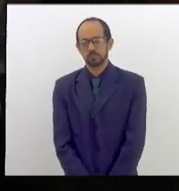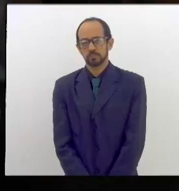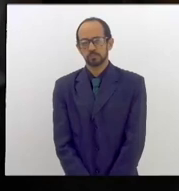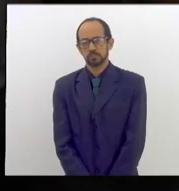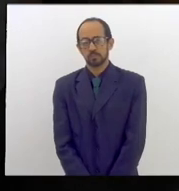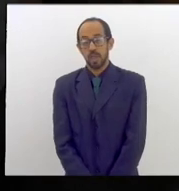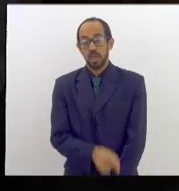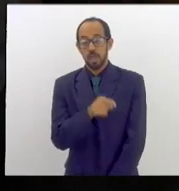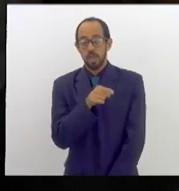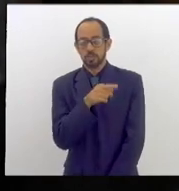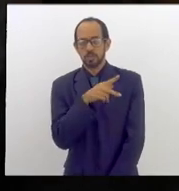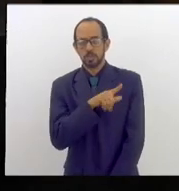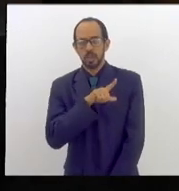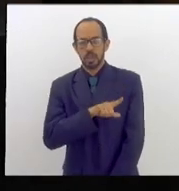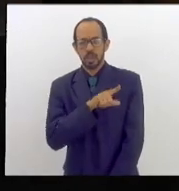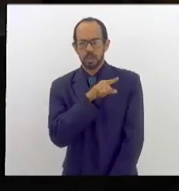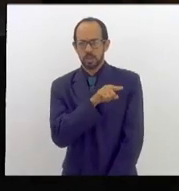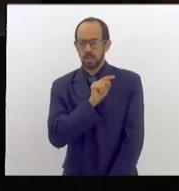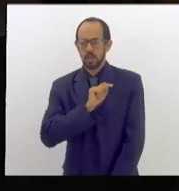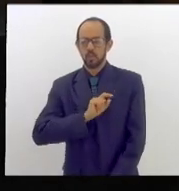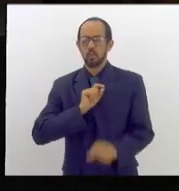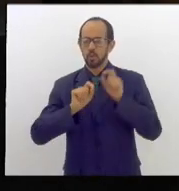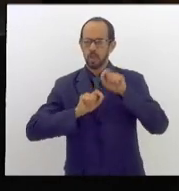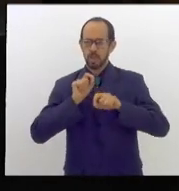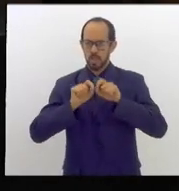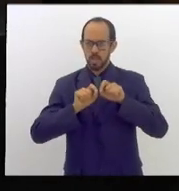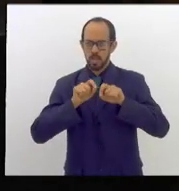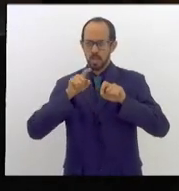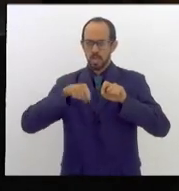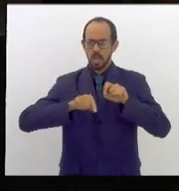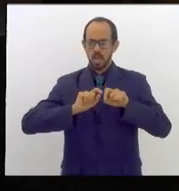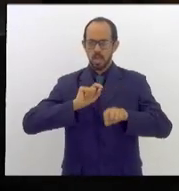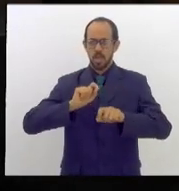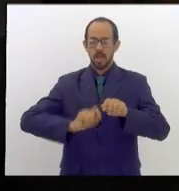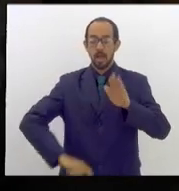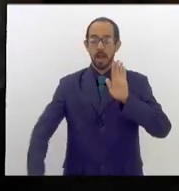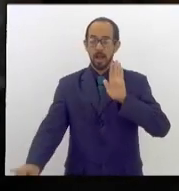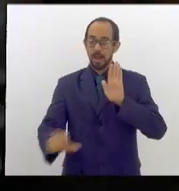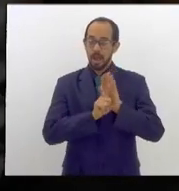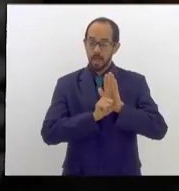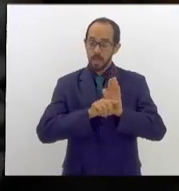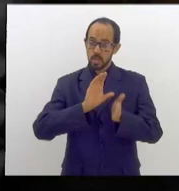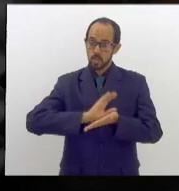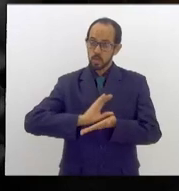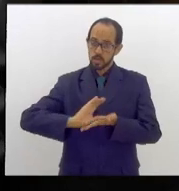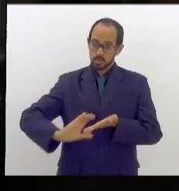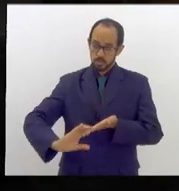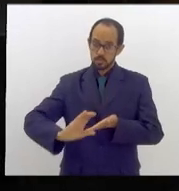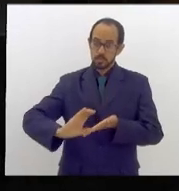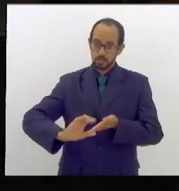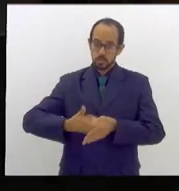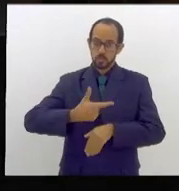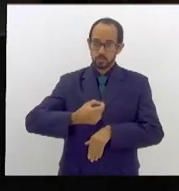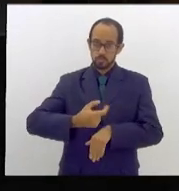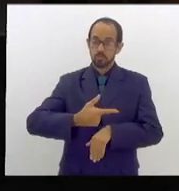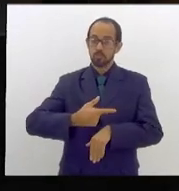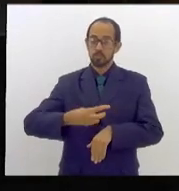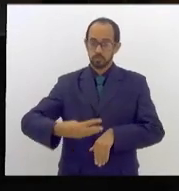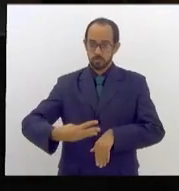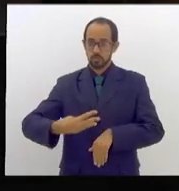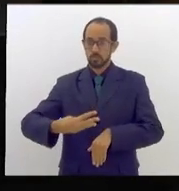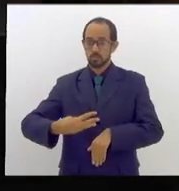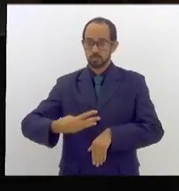este projeto de lei nada mais é que a lei do orçamento anual para